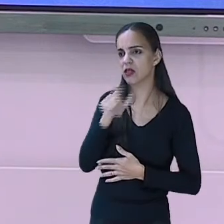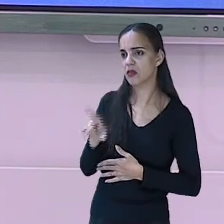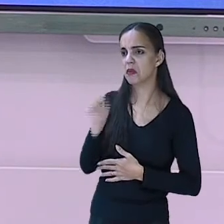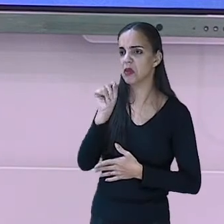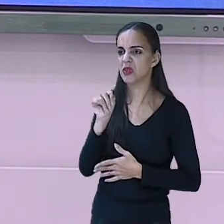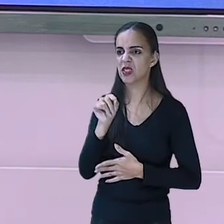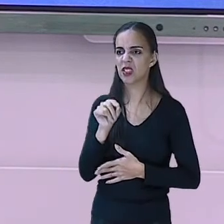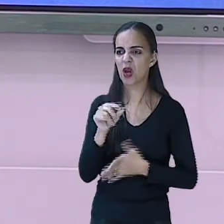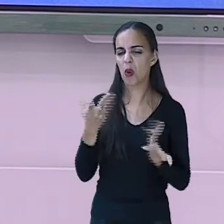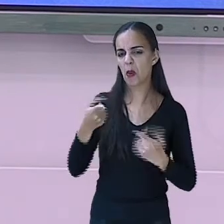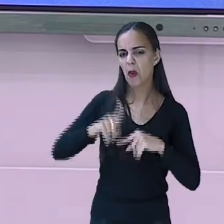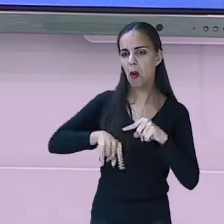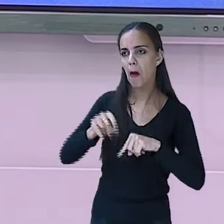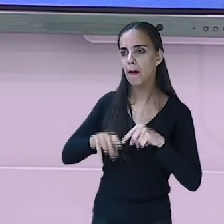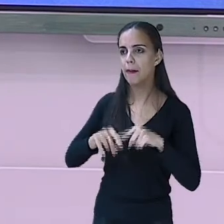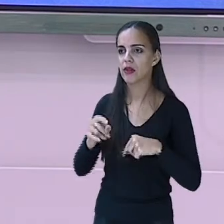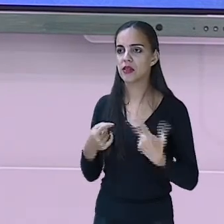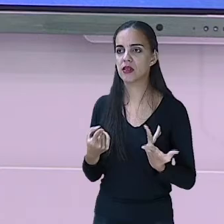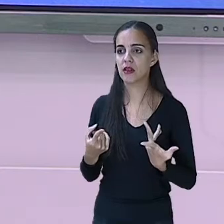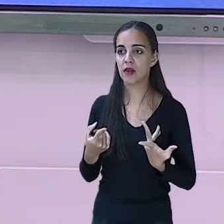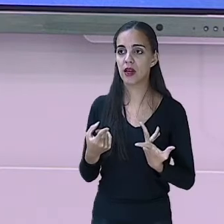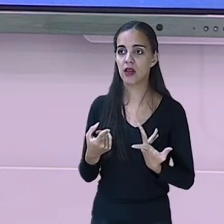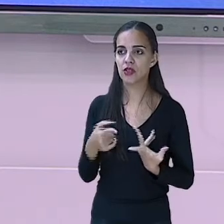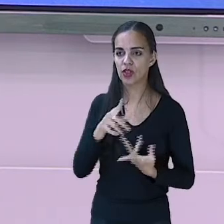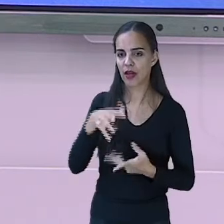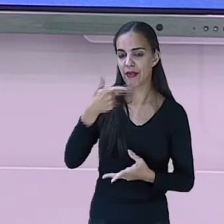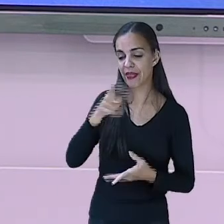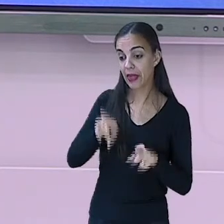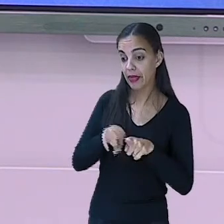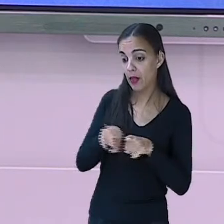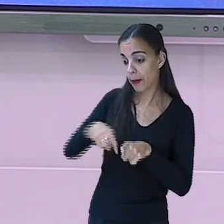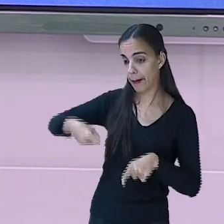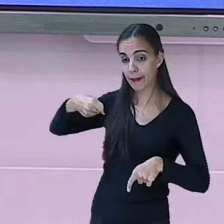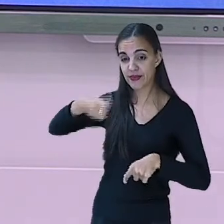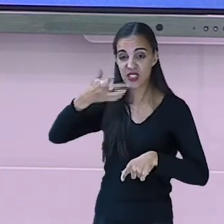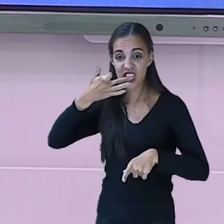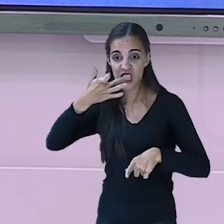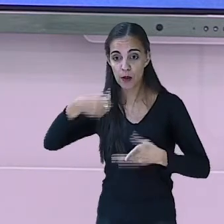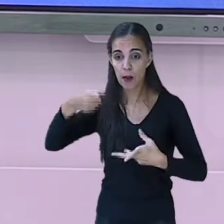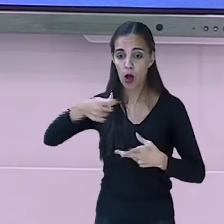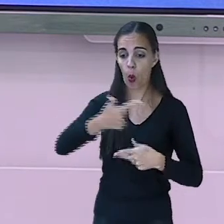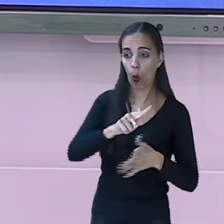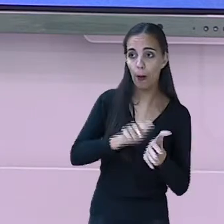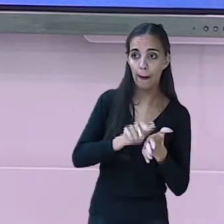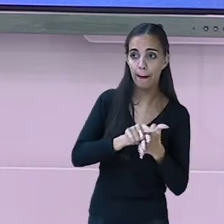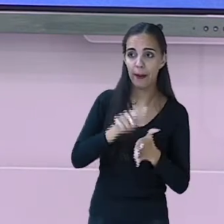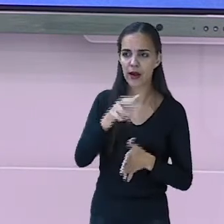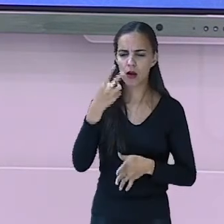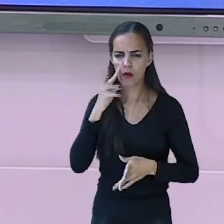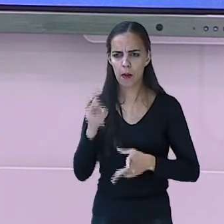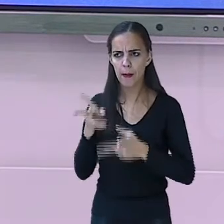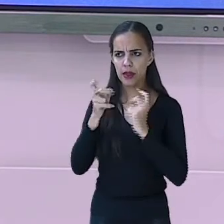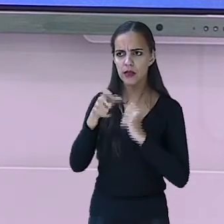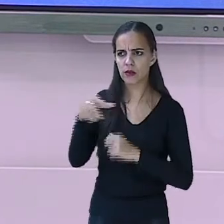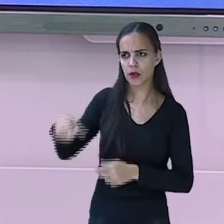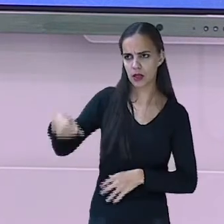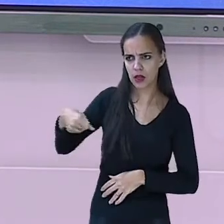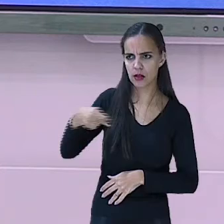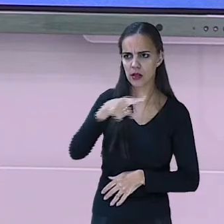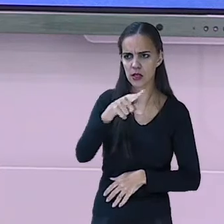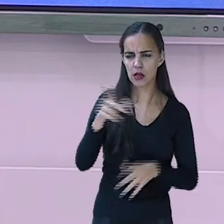que tipo de material? As muitas embalagens. O que você fará com esse tanto de embalagens depois?